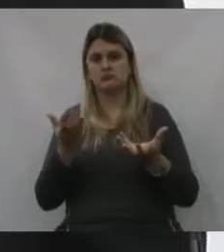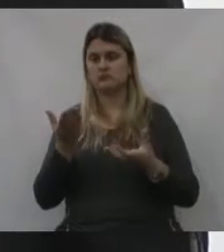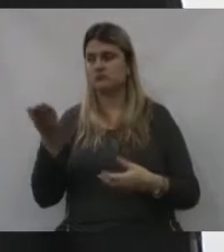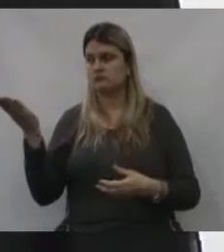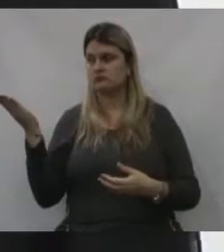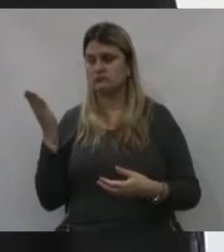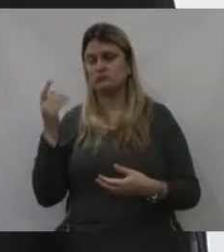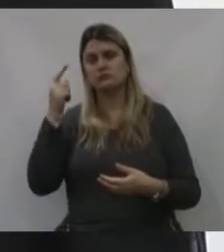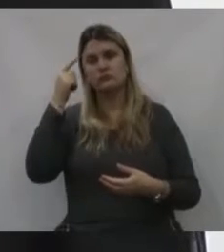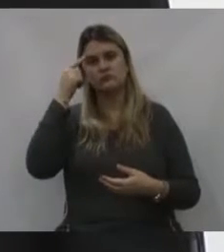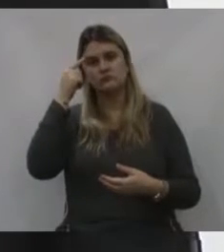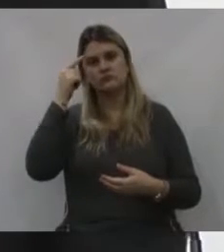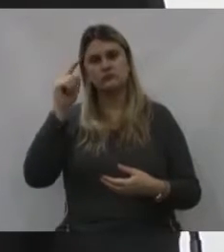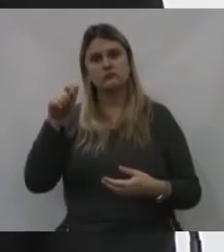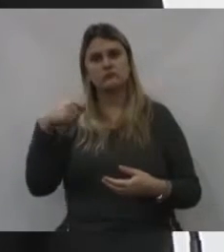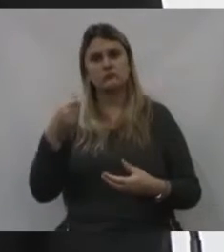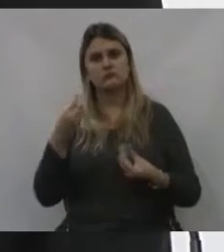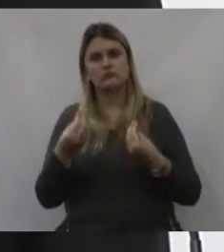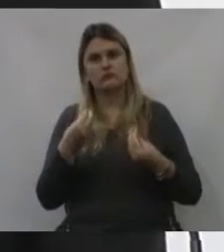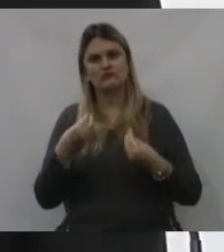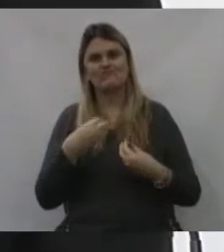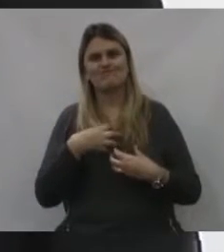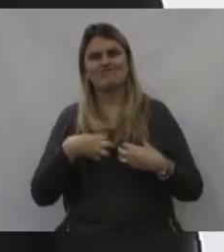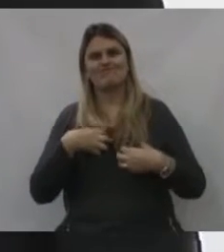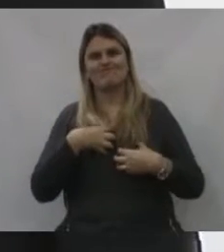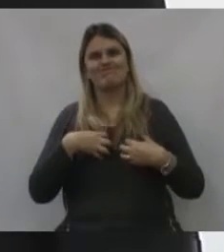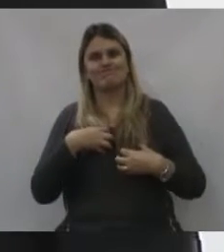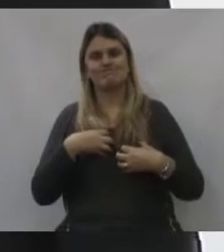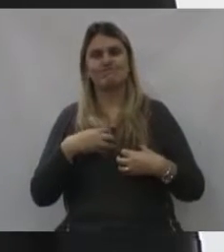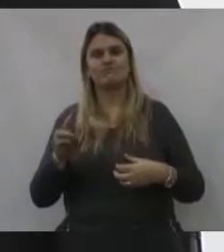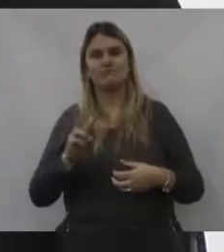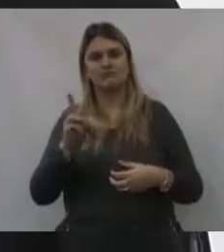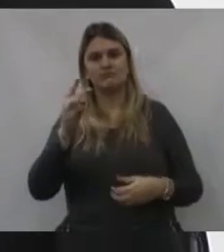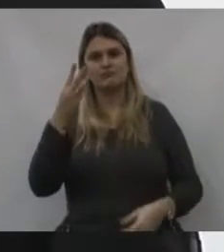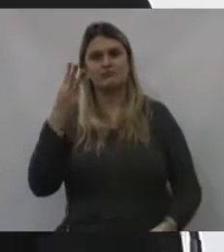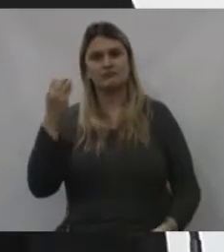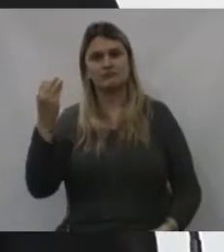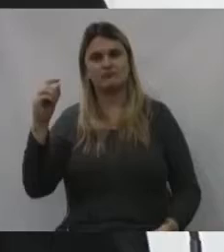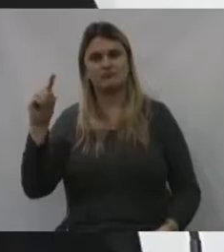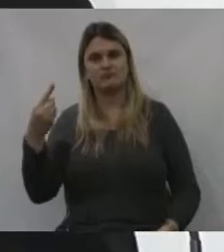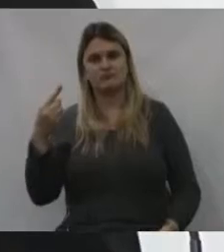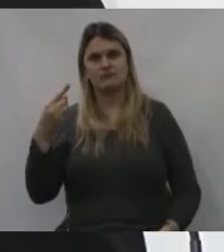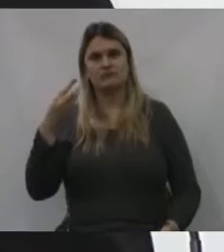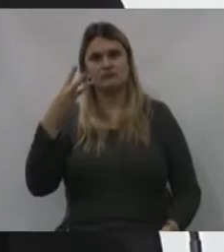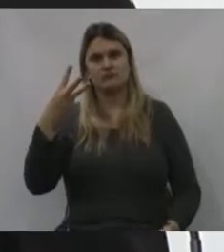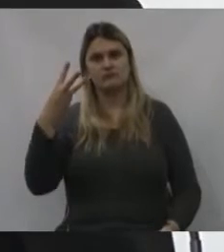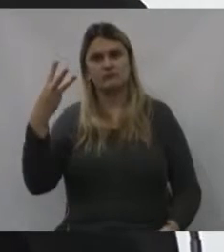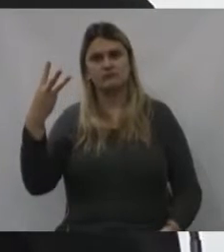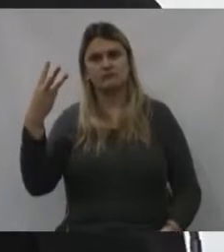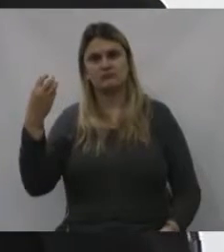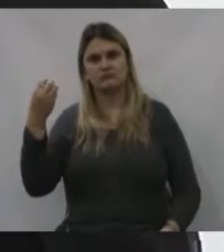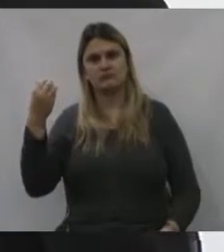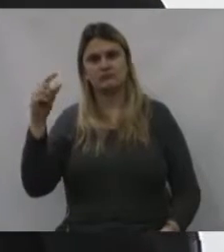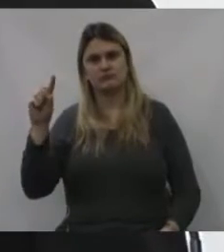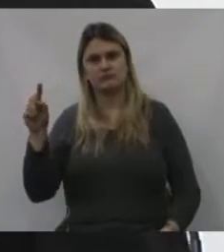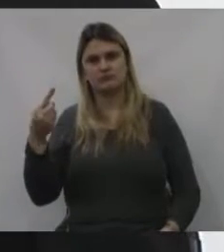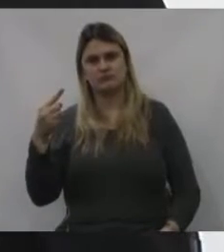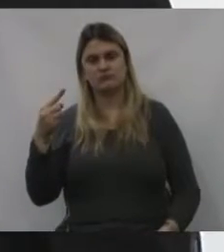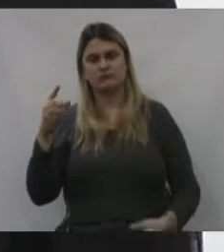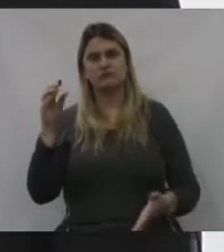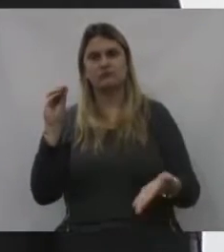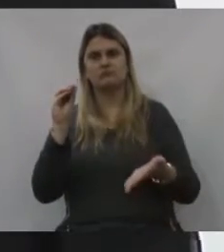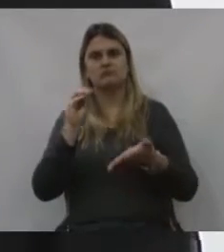queria que vocês refletissem sobre o quanto é dolorido um valor de 300 e poucos mil, 336 mil,